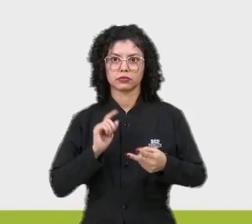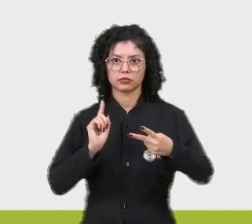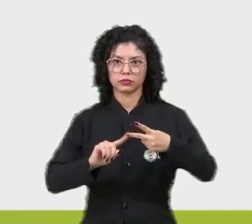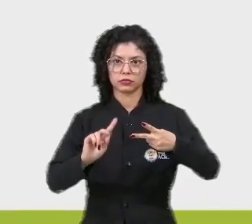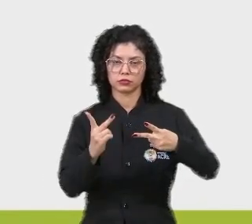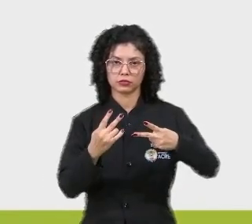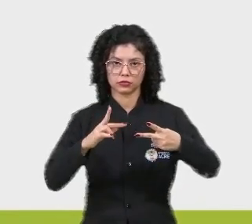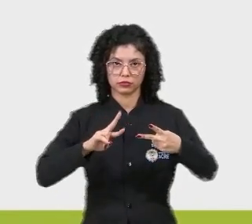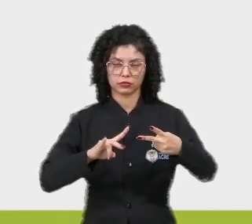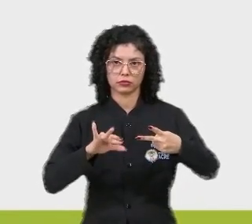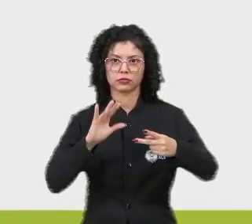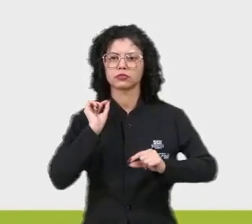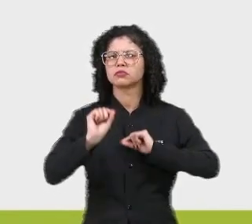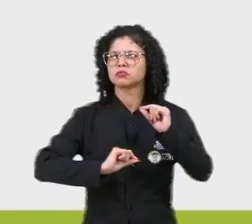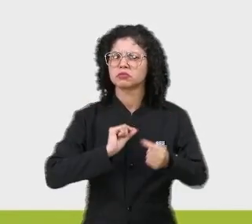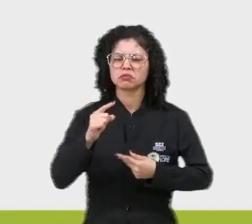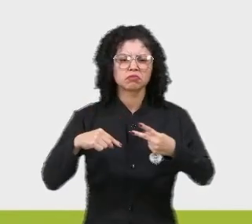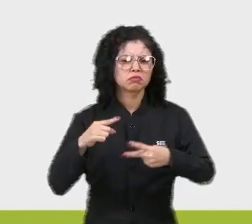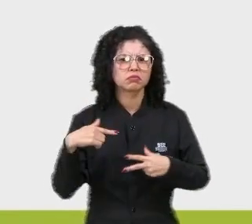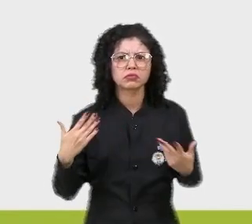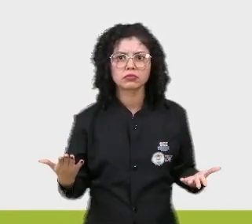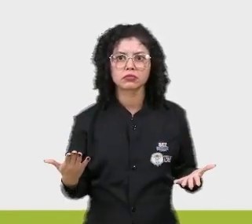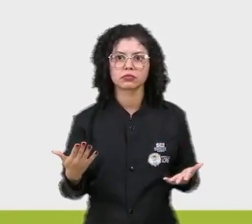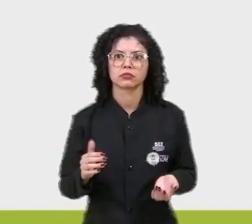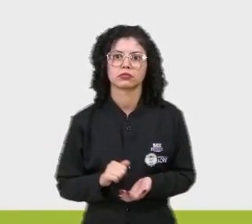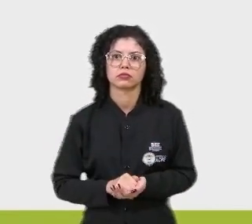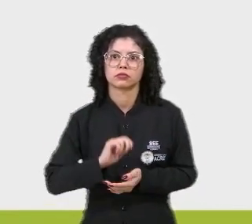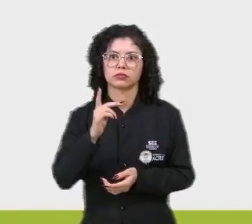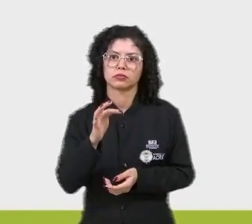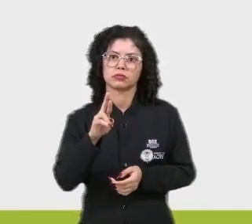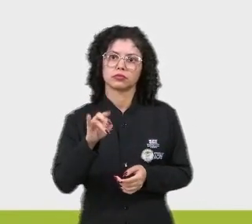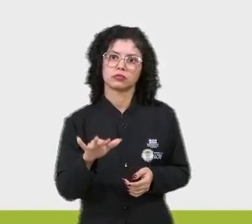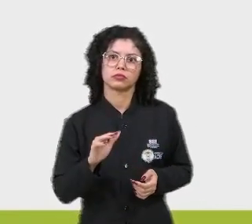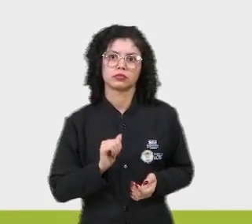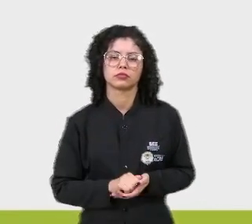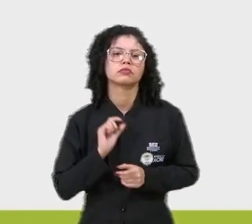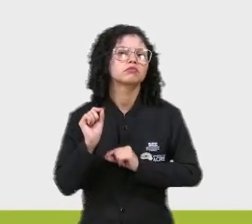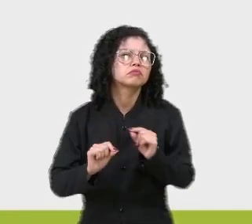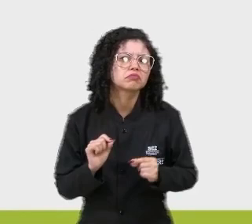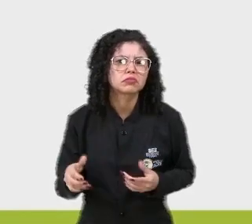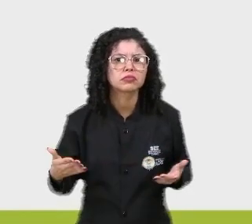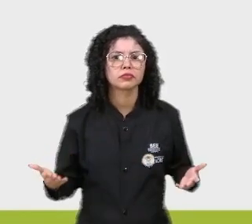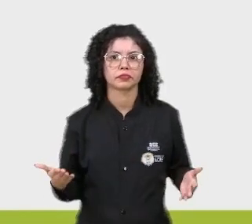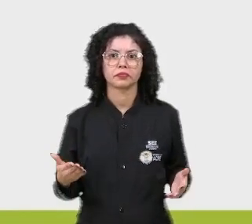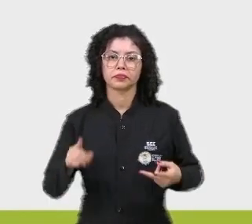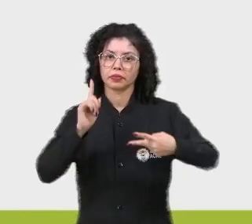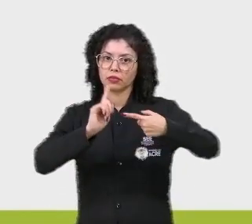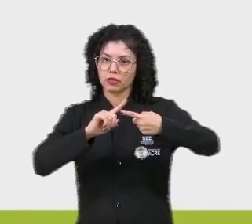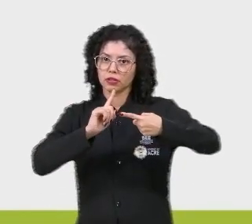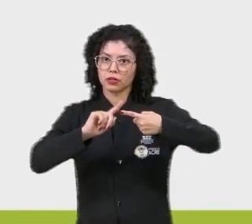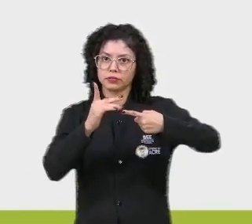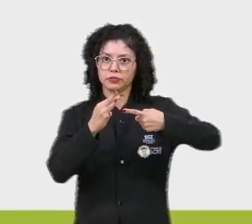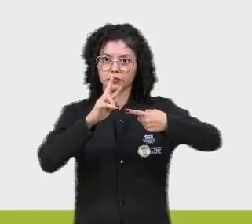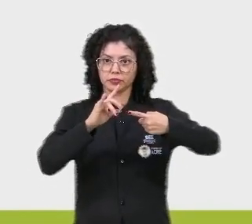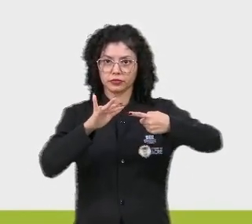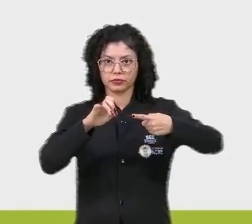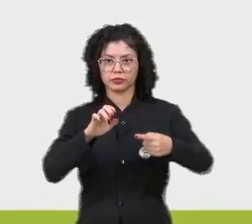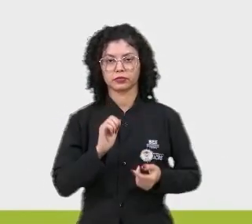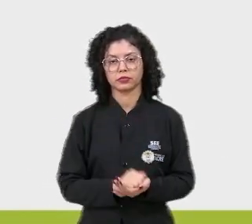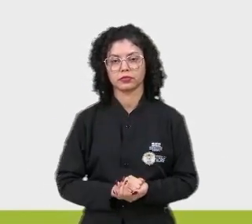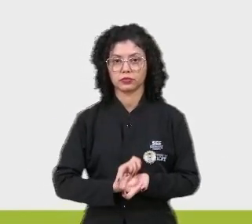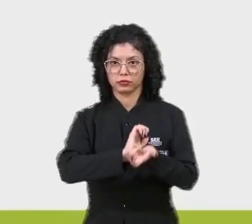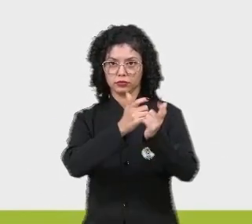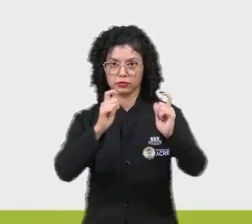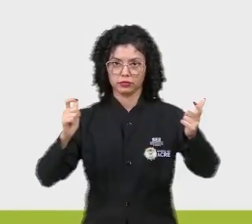hipônimos Professor o que que é isso hiperonímia hiponímia hiperônimo hiper é